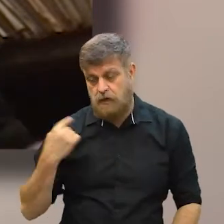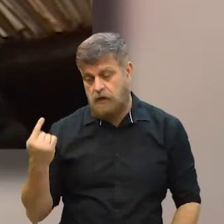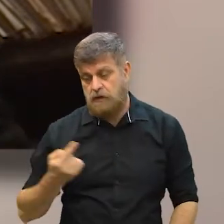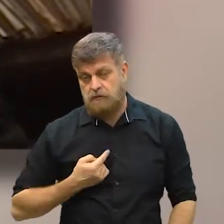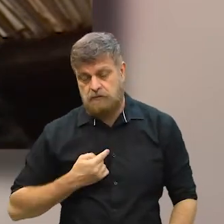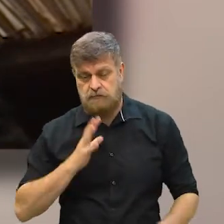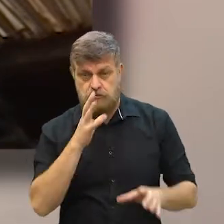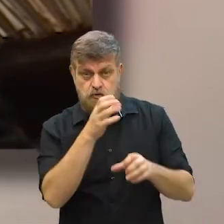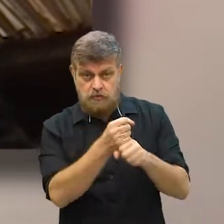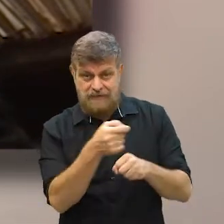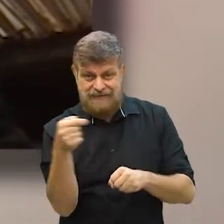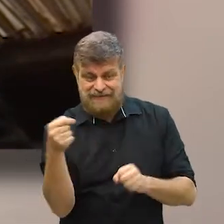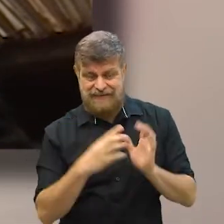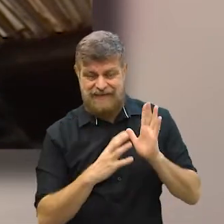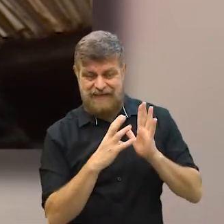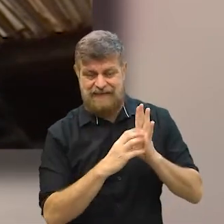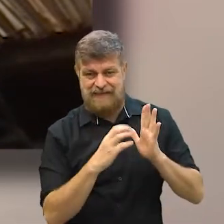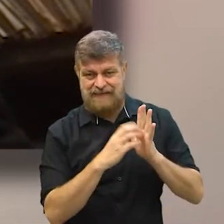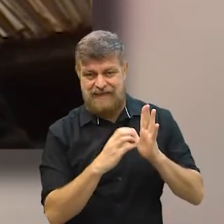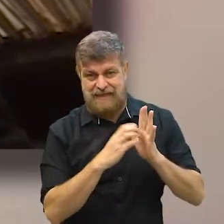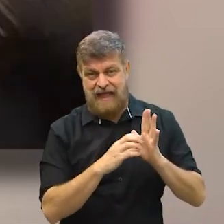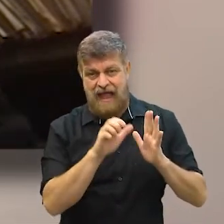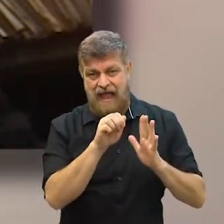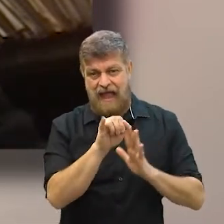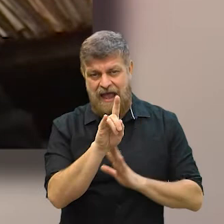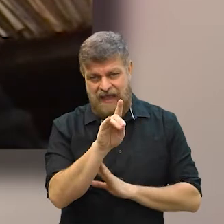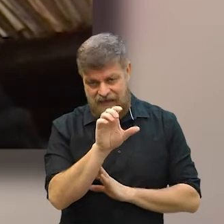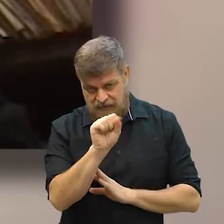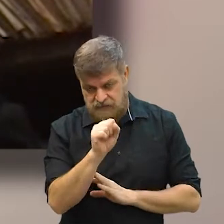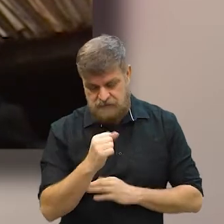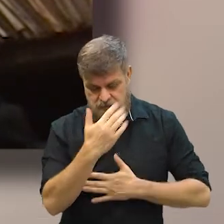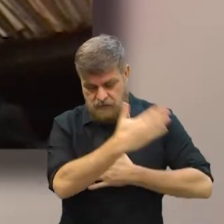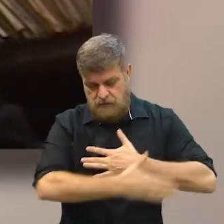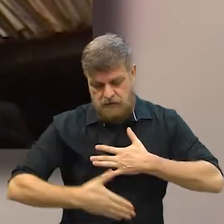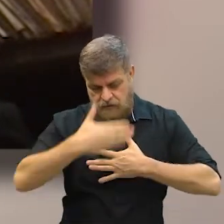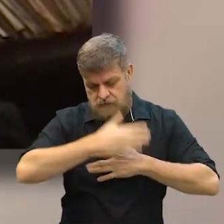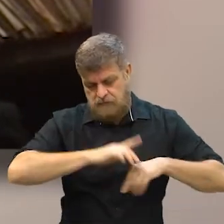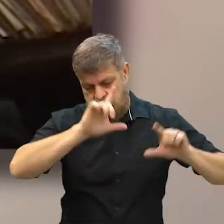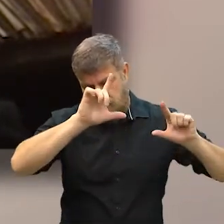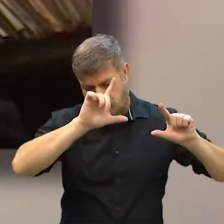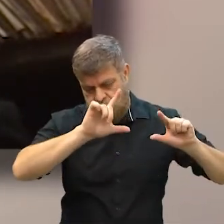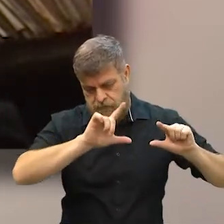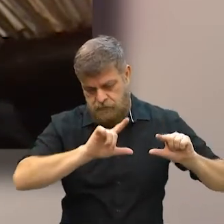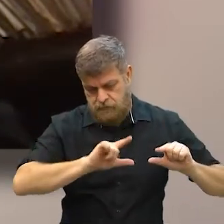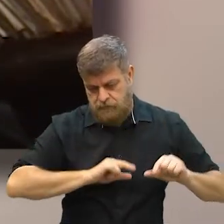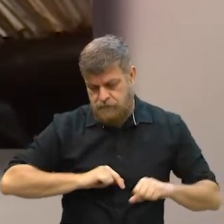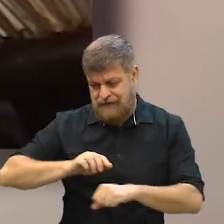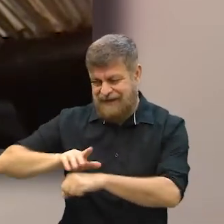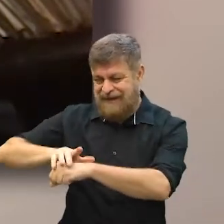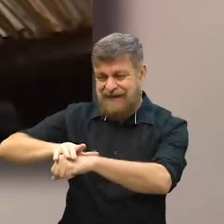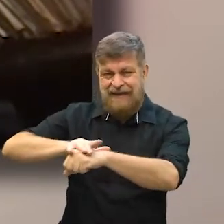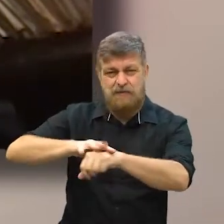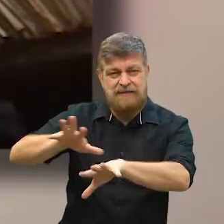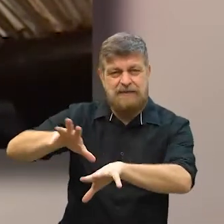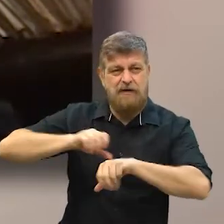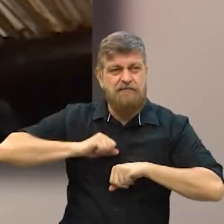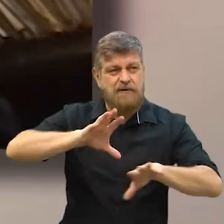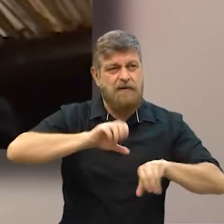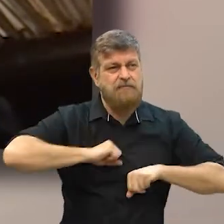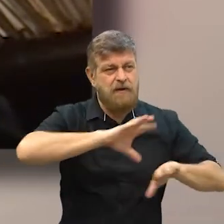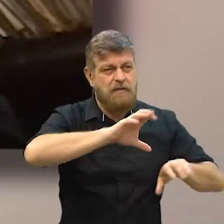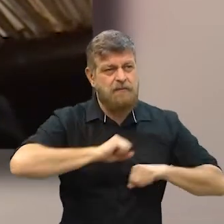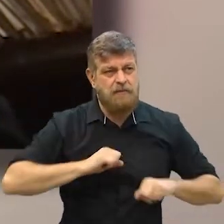Isso que nós chamamos de imunodeficiência adquirida. A imunodeficiência é o aparecimento de